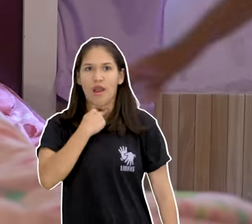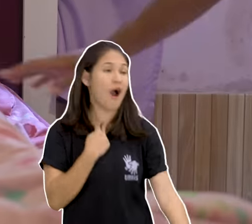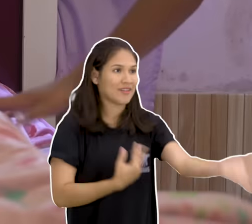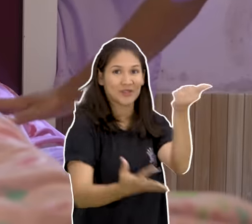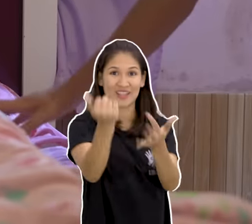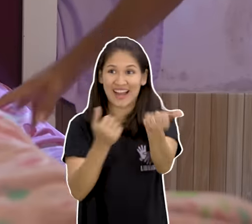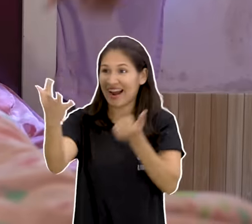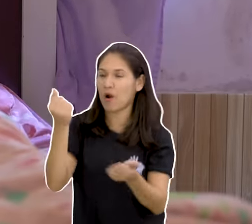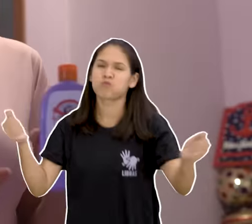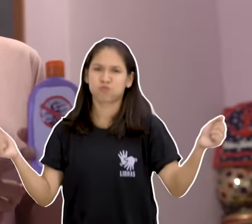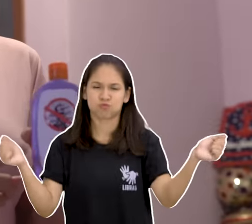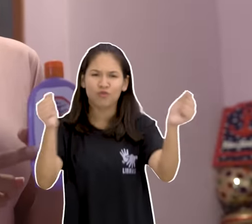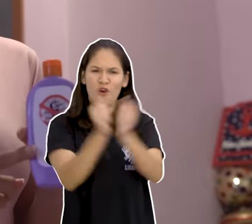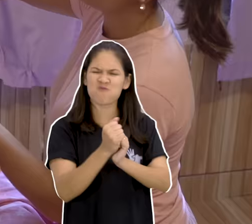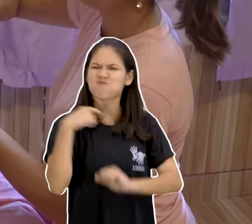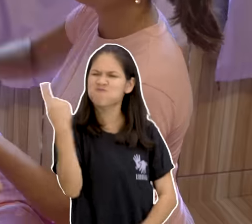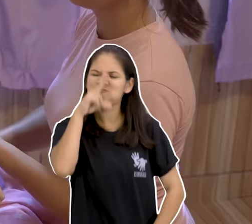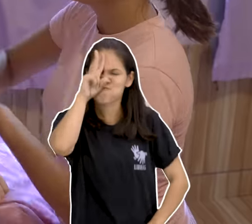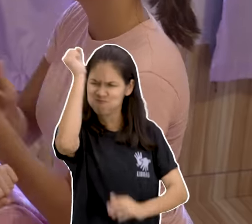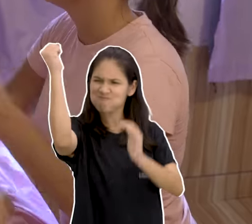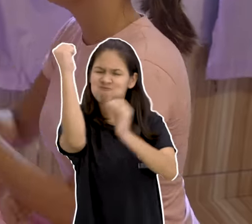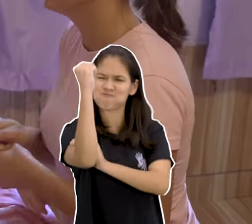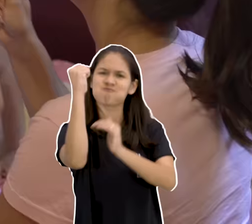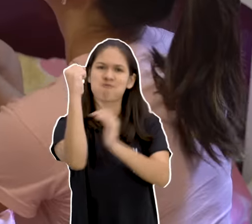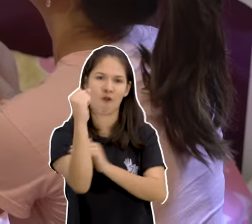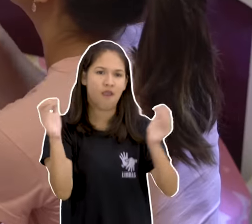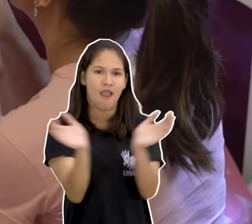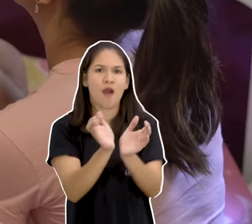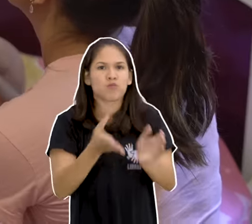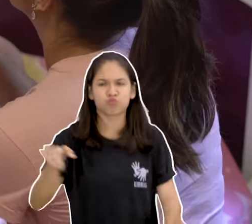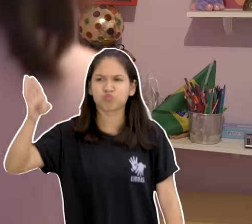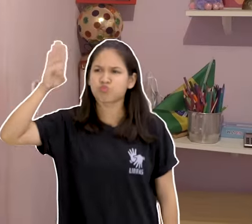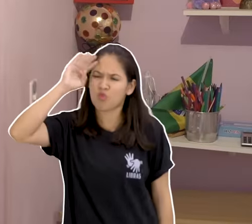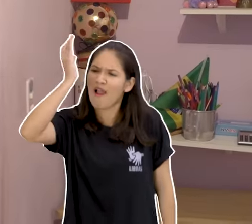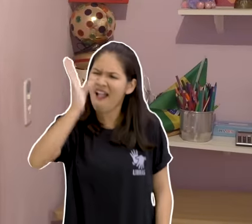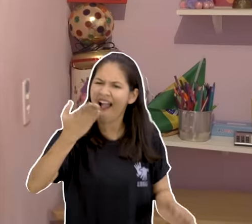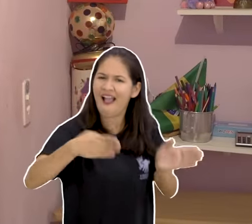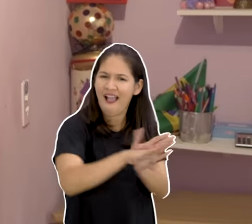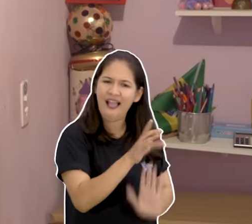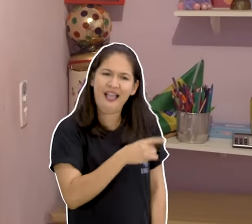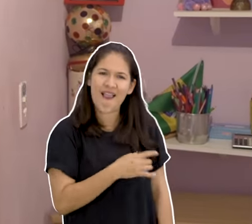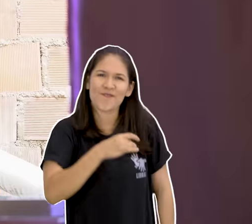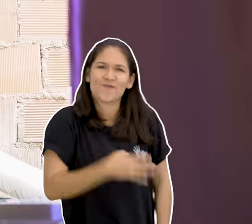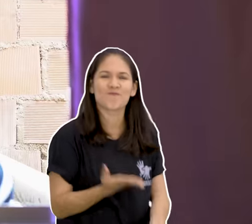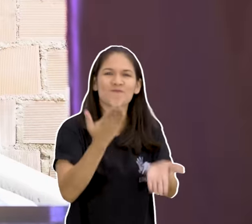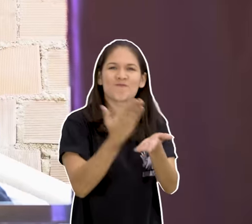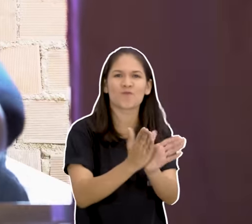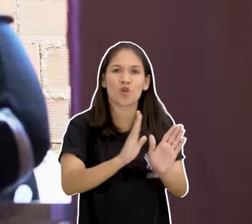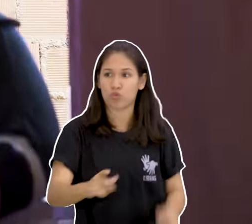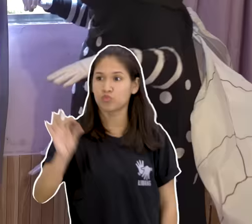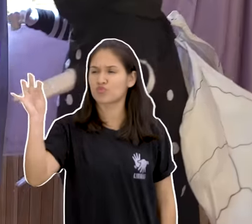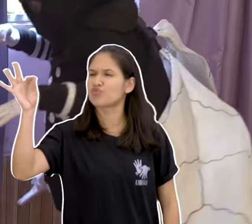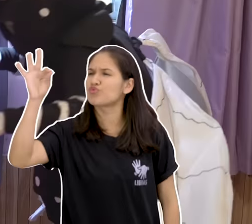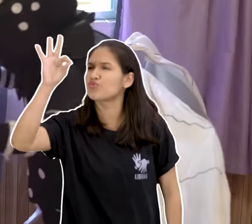vacilar. Vamos unir nossas forças e lutar. A patrulha chegou e o medo